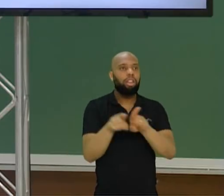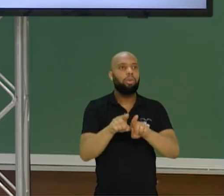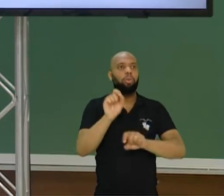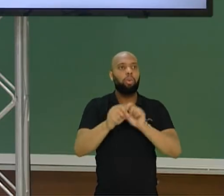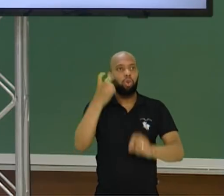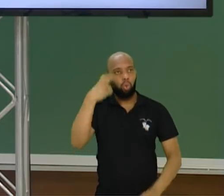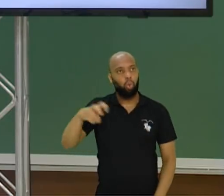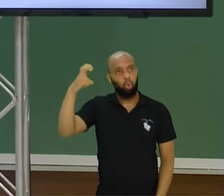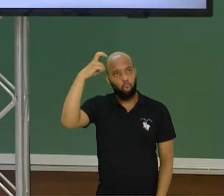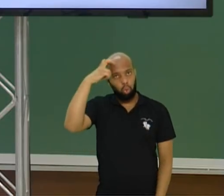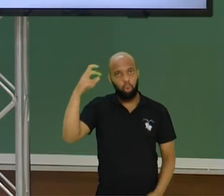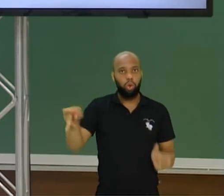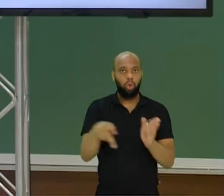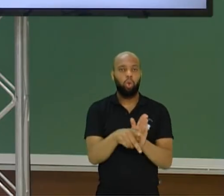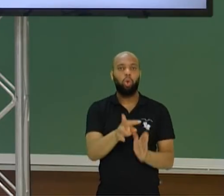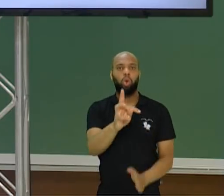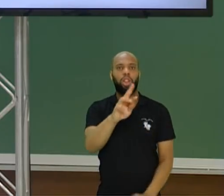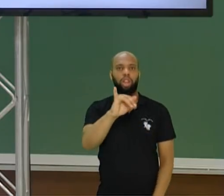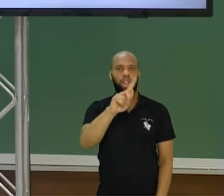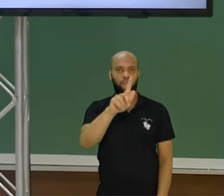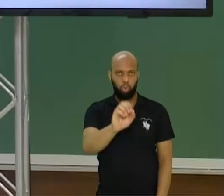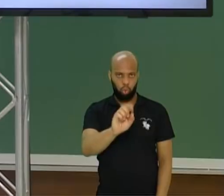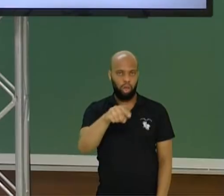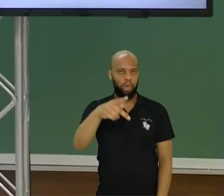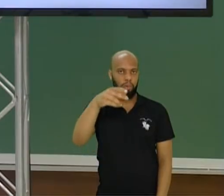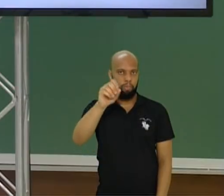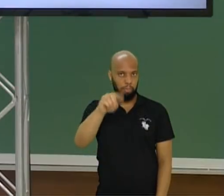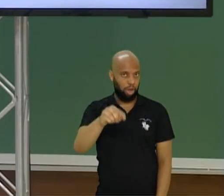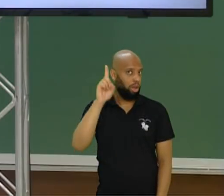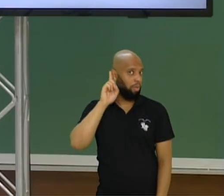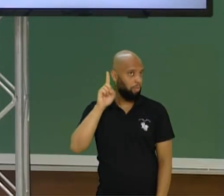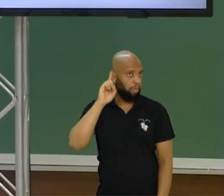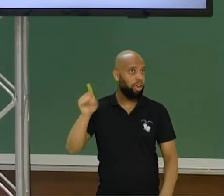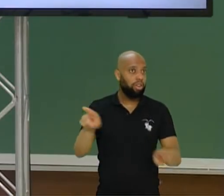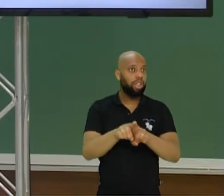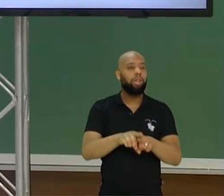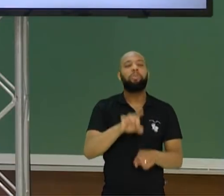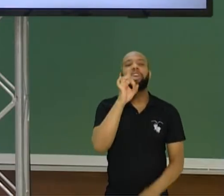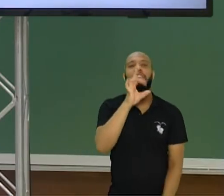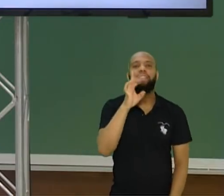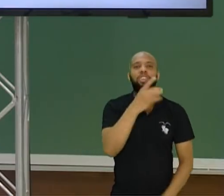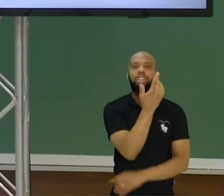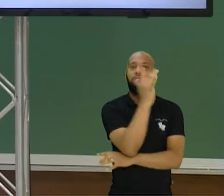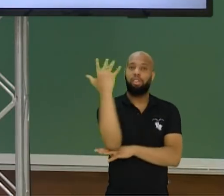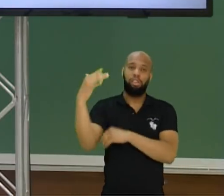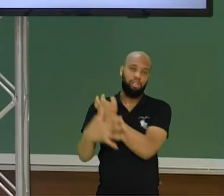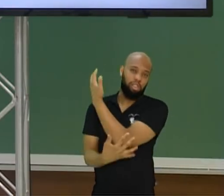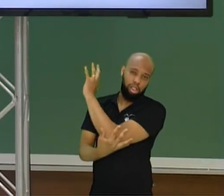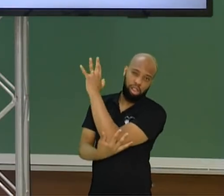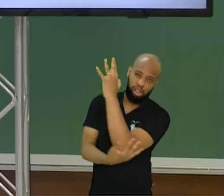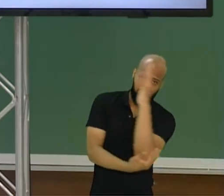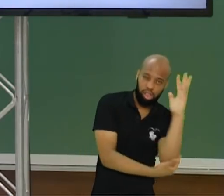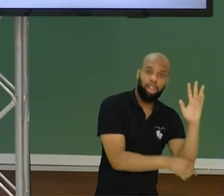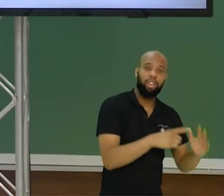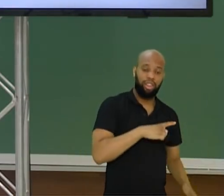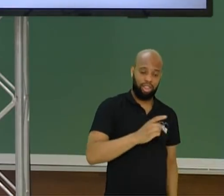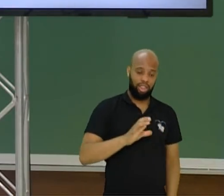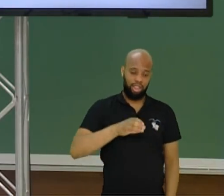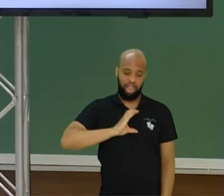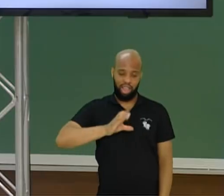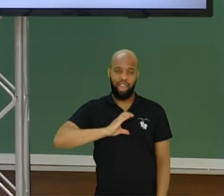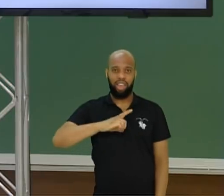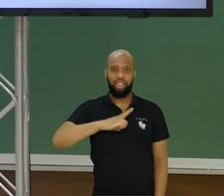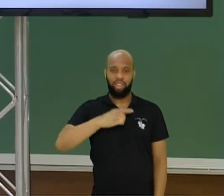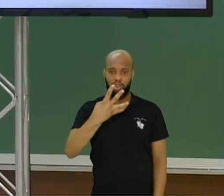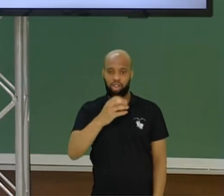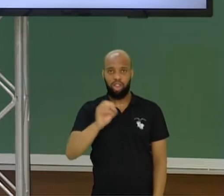cultura extensiva do trigo, nós vamos ter aqui em verde as florestas, né? Então o Canadá ele tem ali